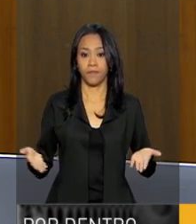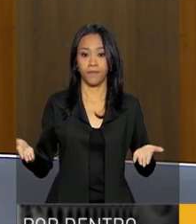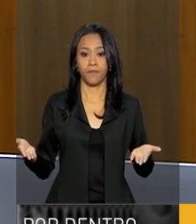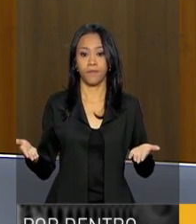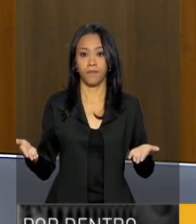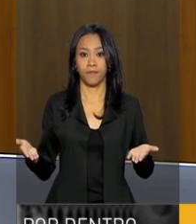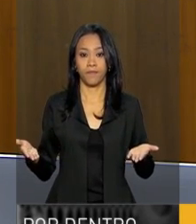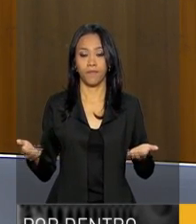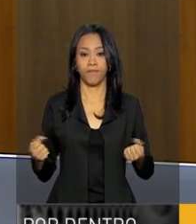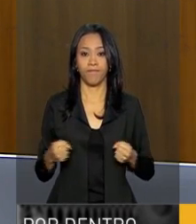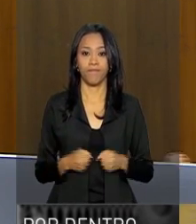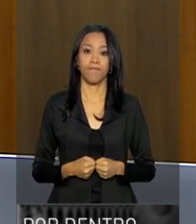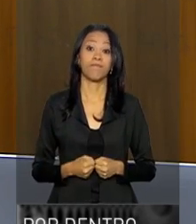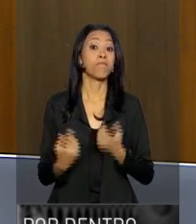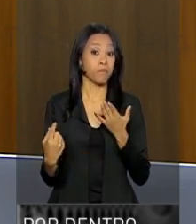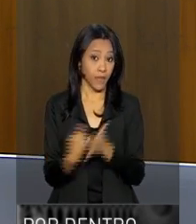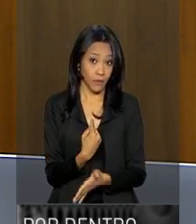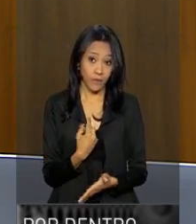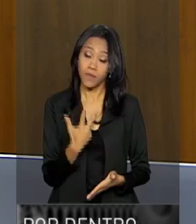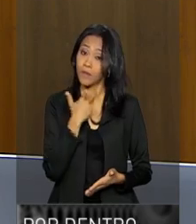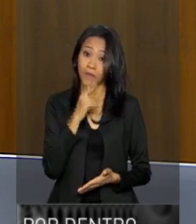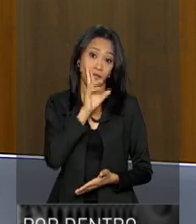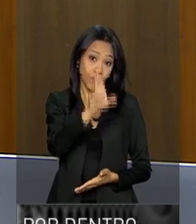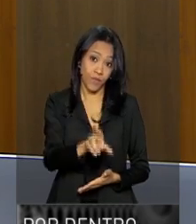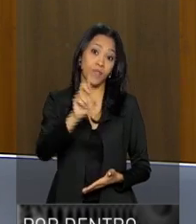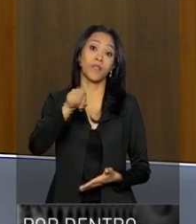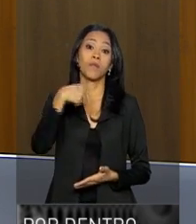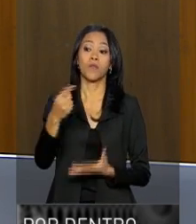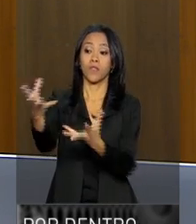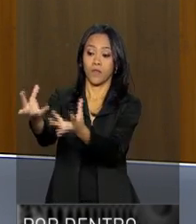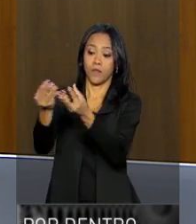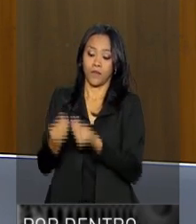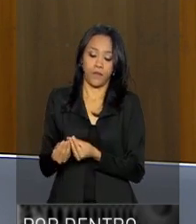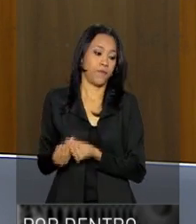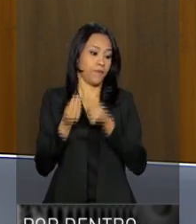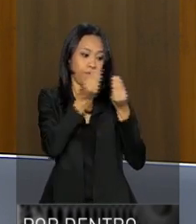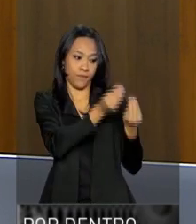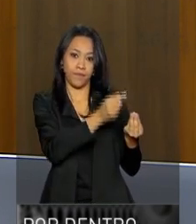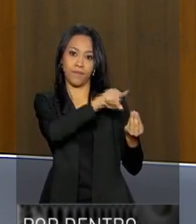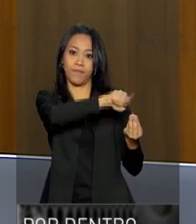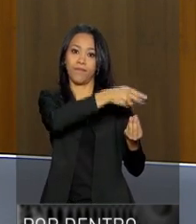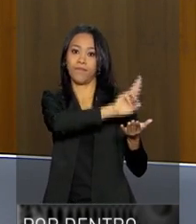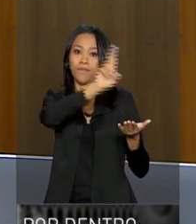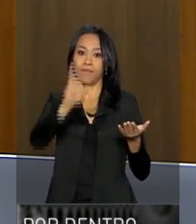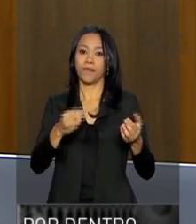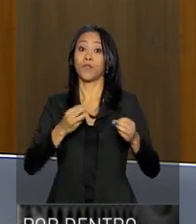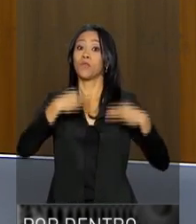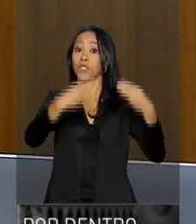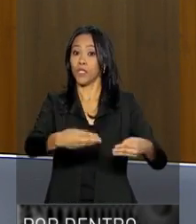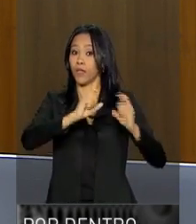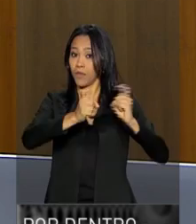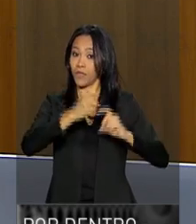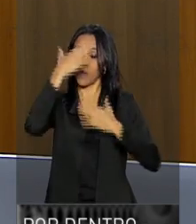www.radioprogresso.com.br as perguntas que não puderam ser respondidas serão encaminhadas para a assessoria de comunicação do ministério do planejamento